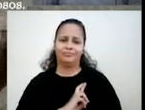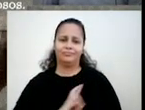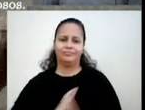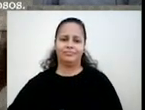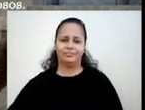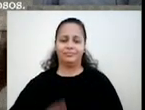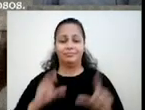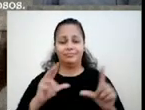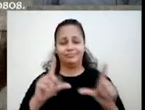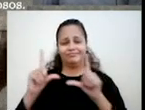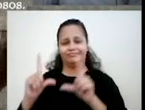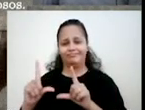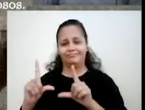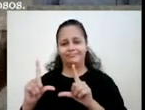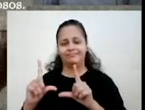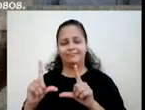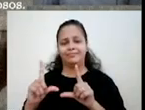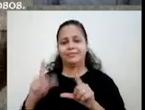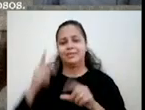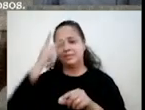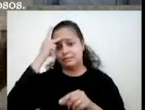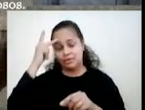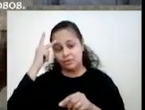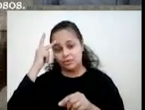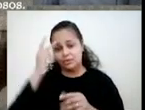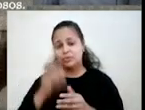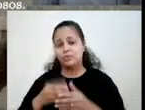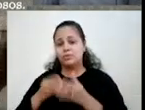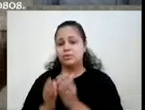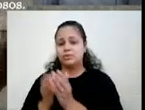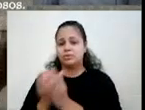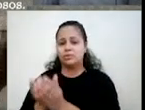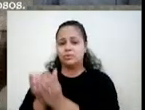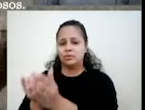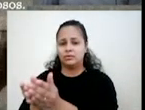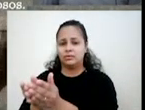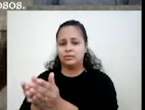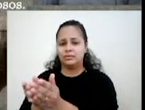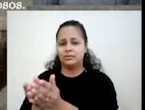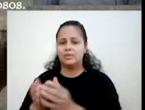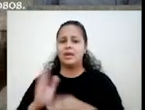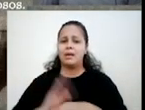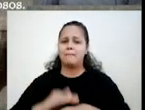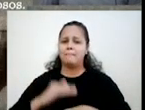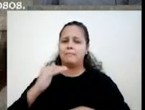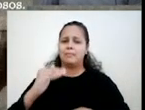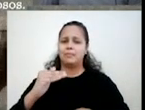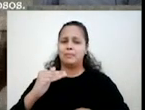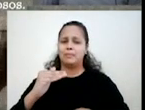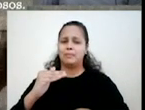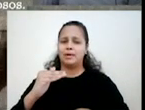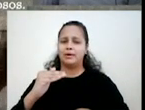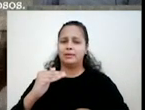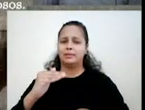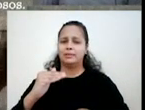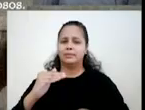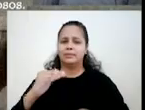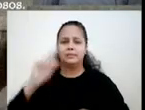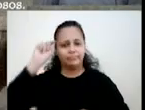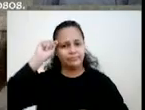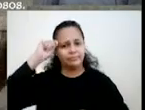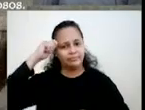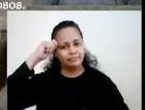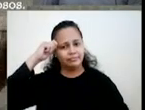ao fundo, Marinheiros Revoltosos de 1910. Observe como a maior parte dos participantes desse movimento